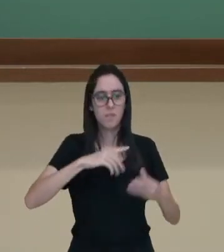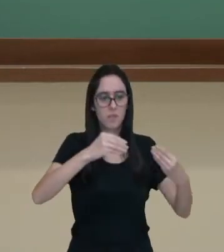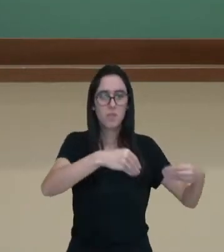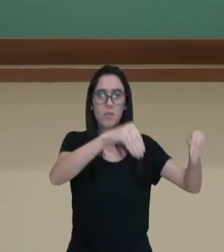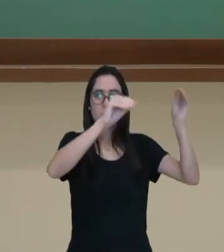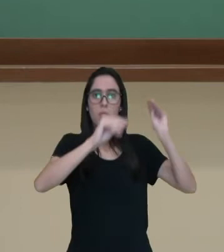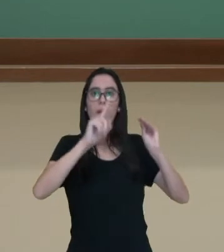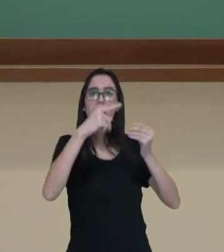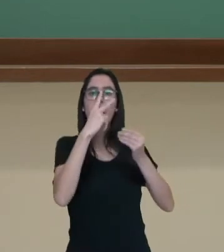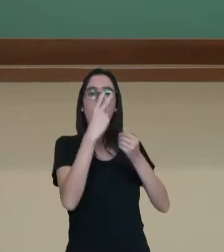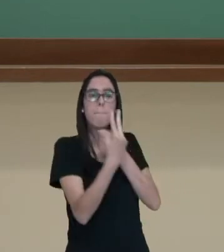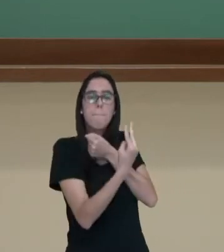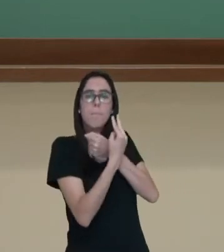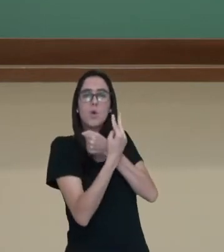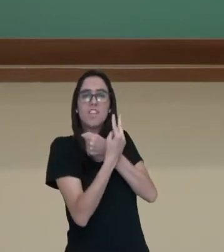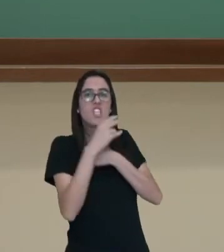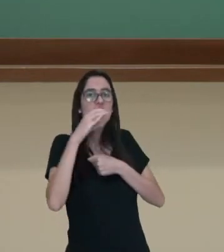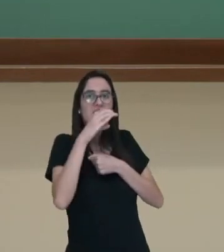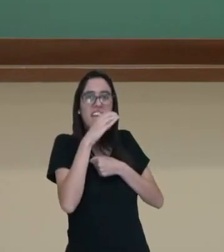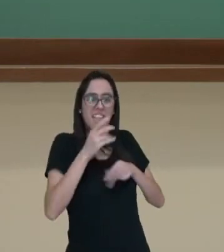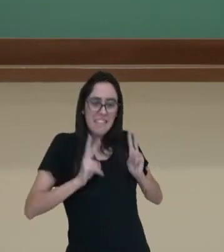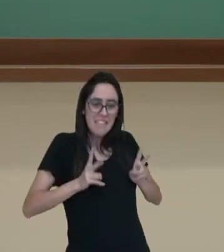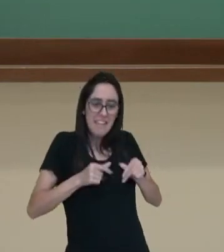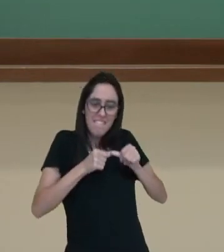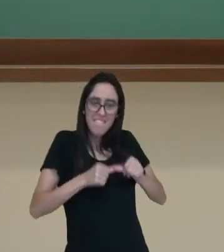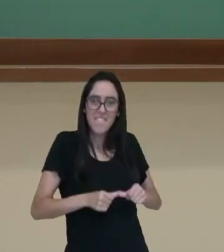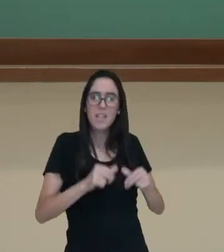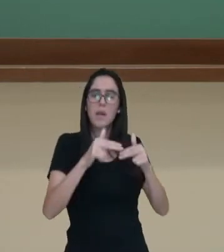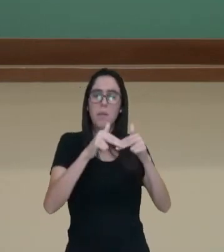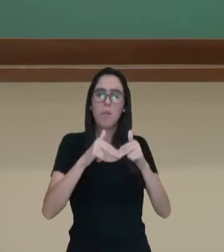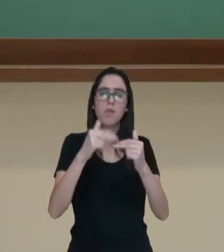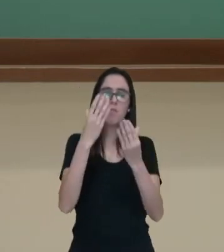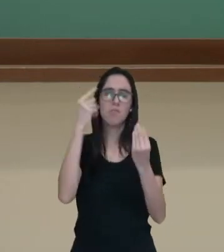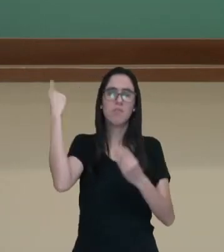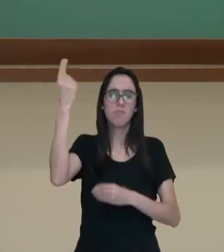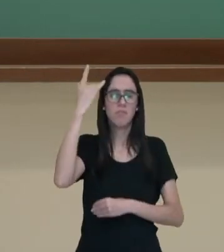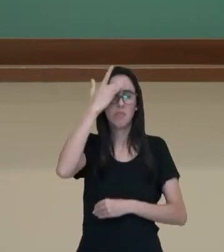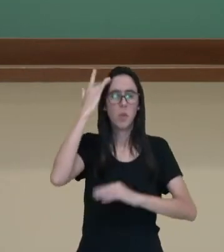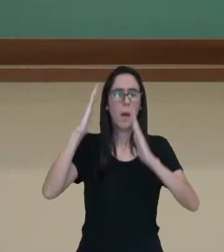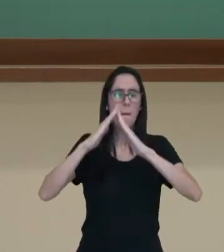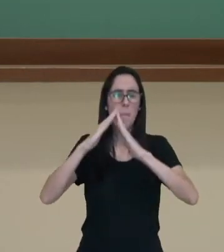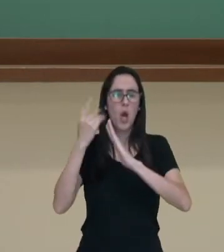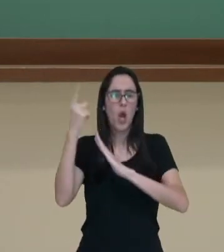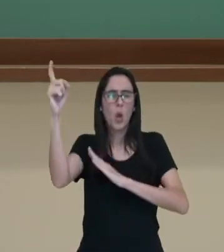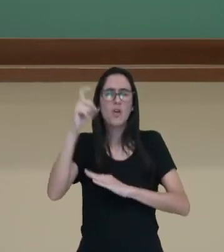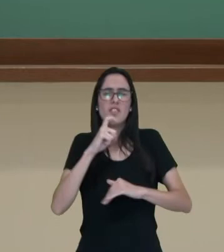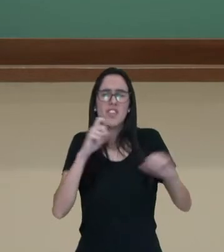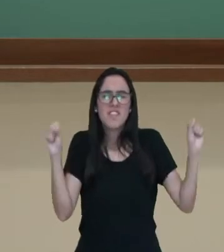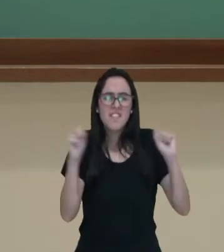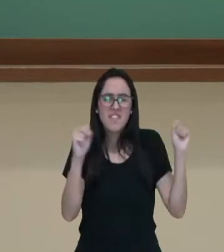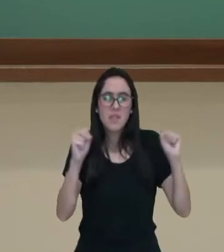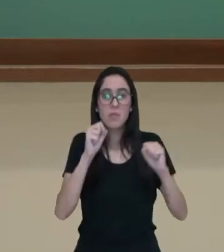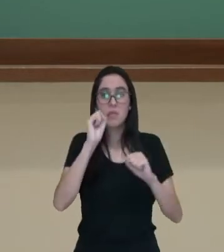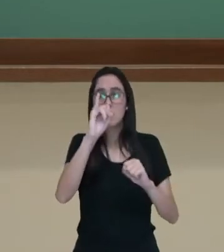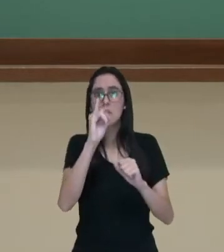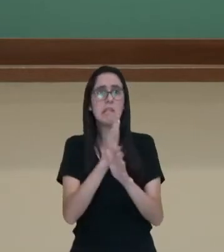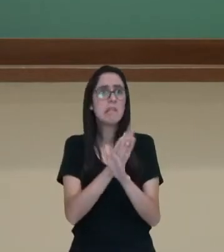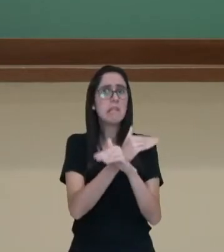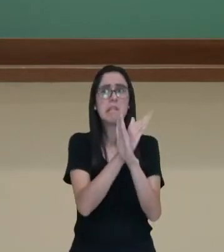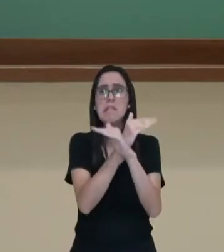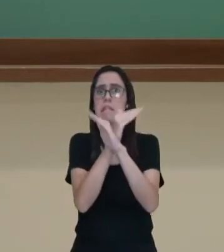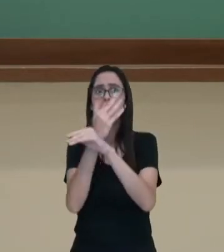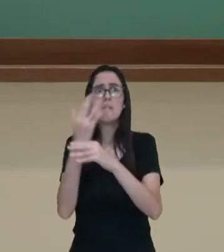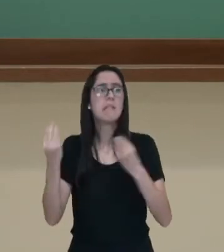é isolar. É por isso que os homens da neve, os moradores de lá, se eles forem caçar e ficarem perdidos, eles cavam a neve